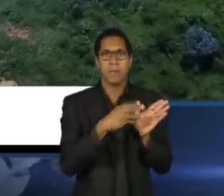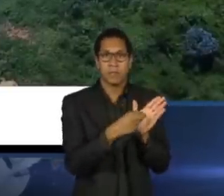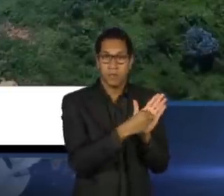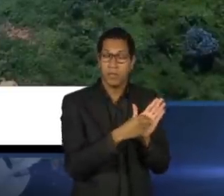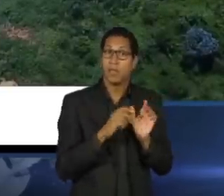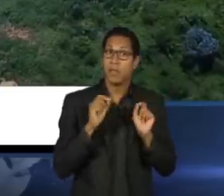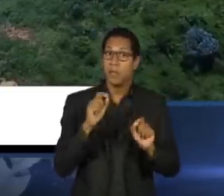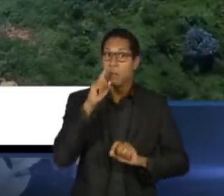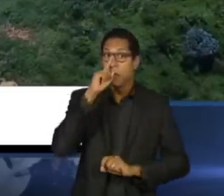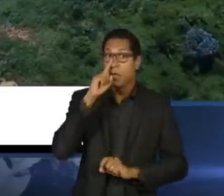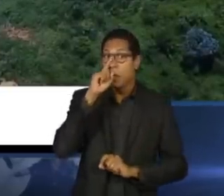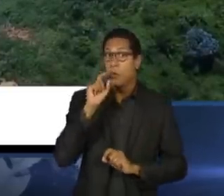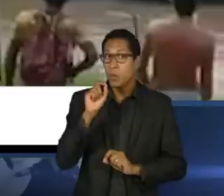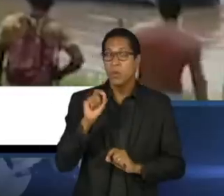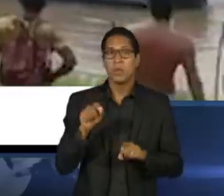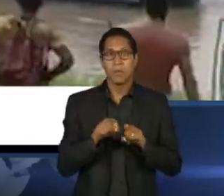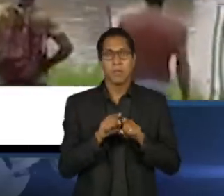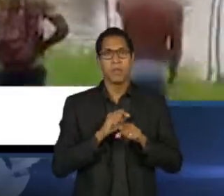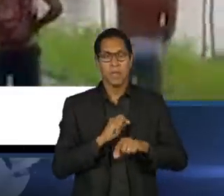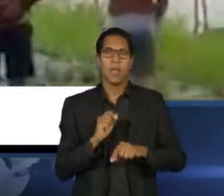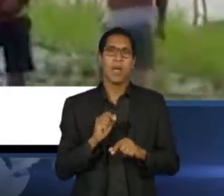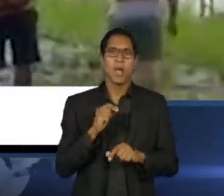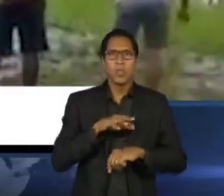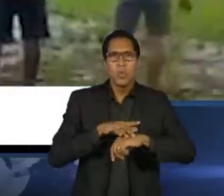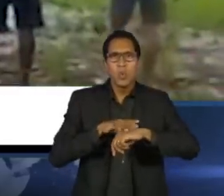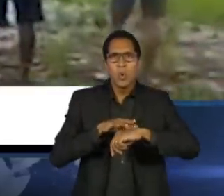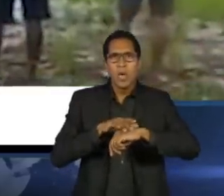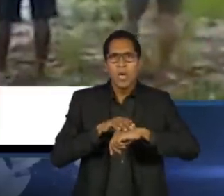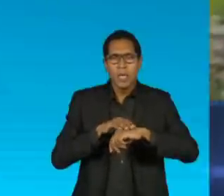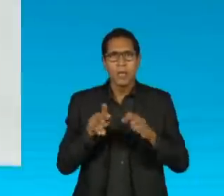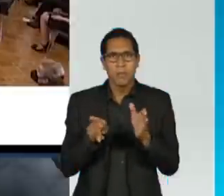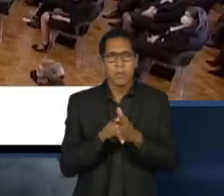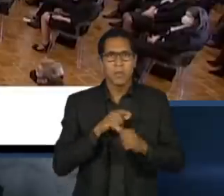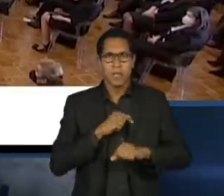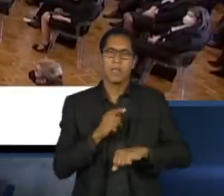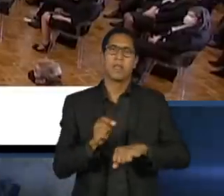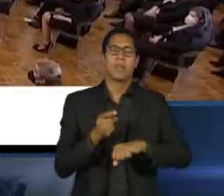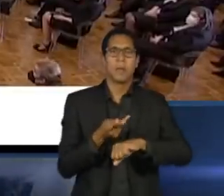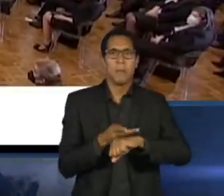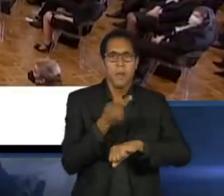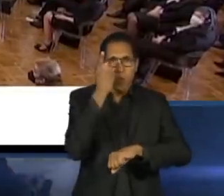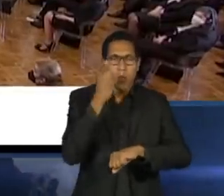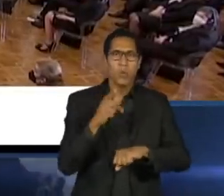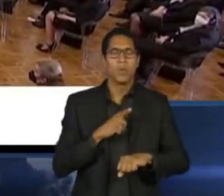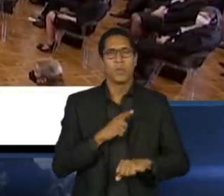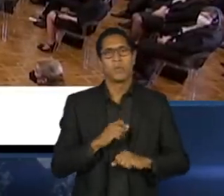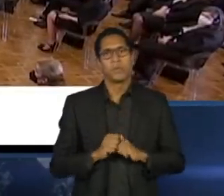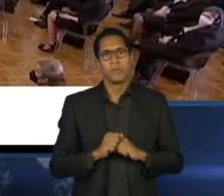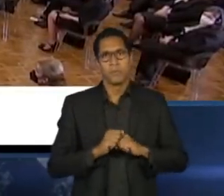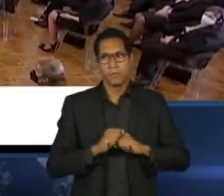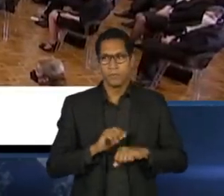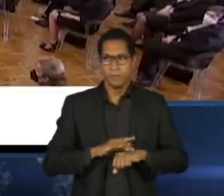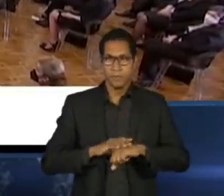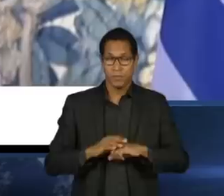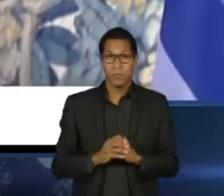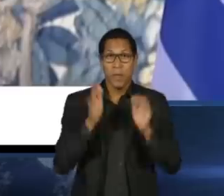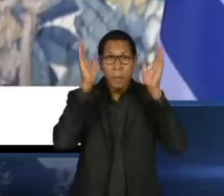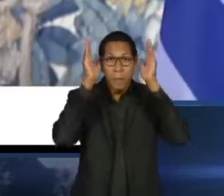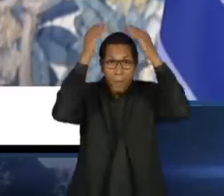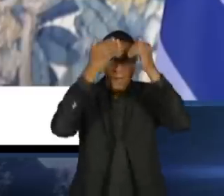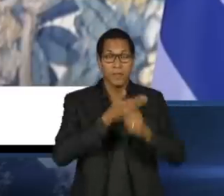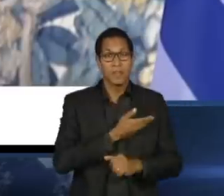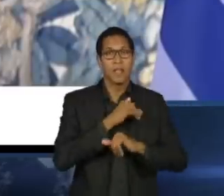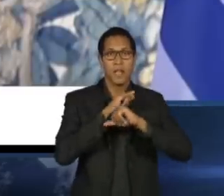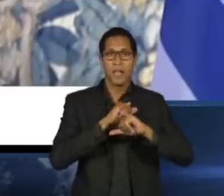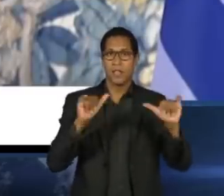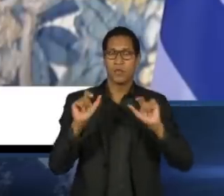ameaça, a doença de Minamata, a intoxicação por mercúrio. No berço da democracia, Papa Francisco alerta para as